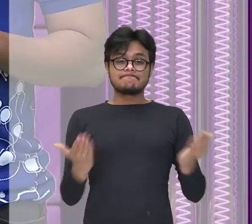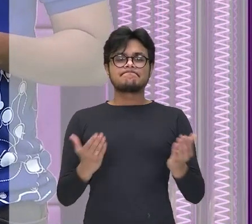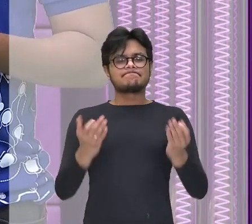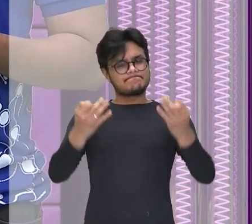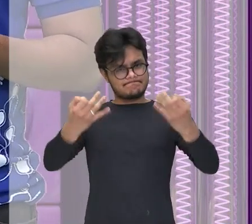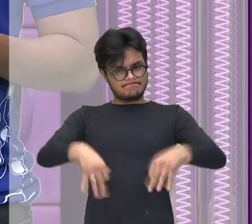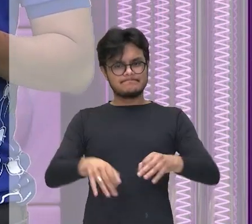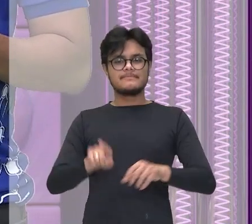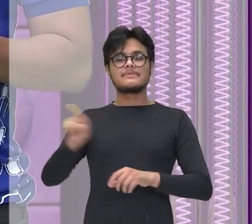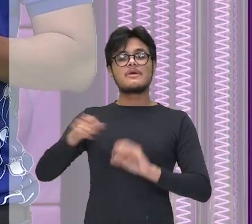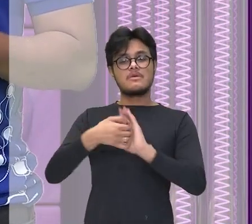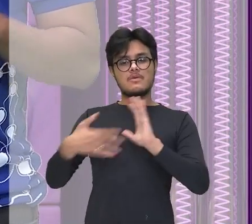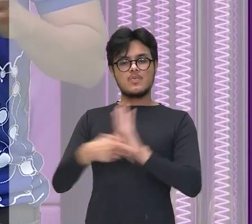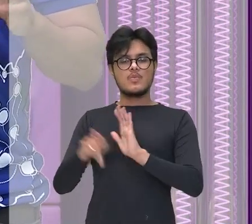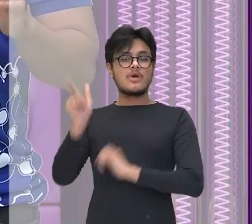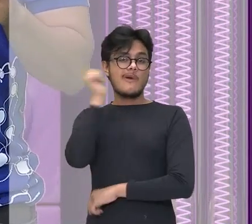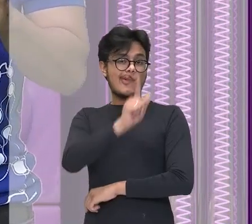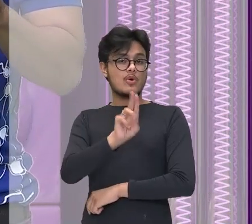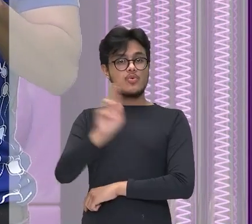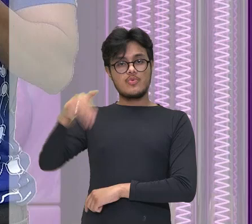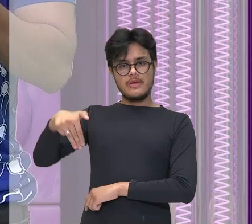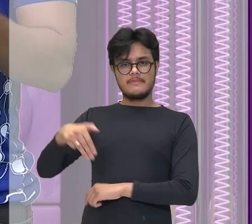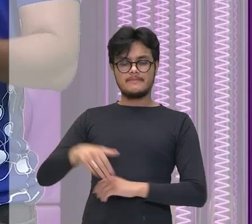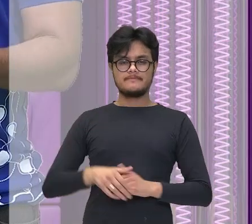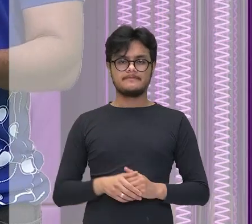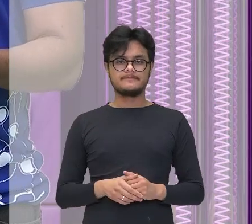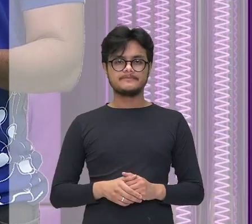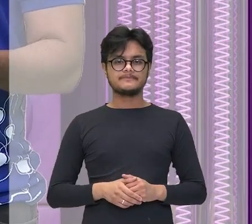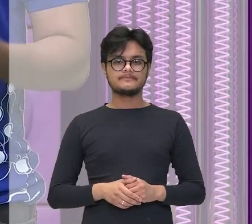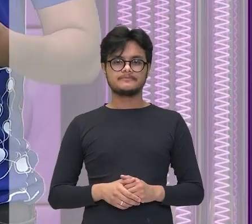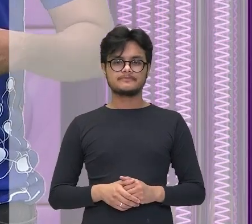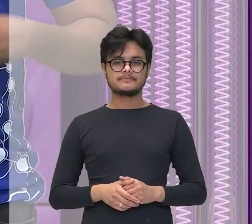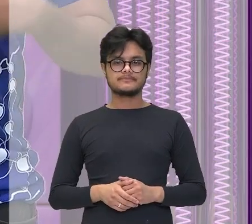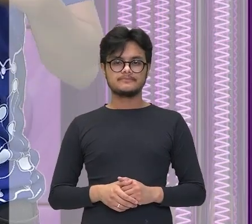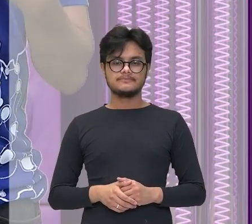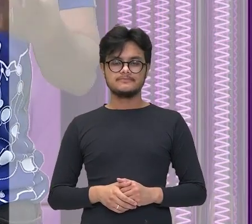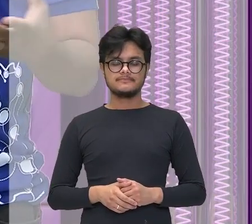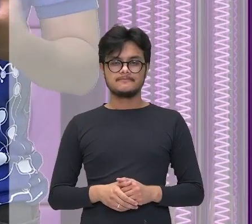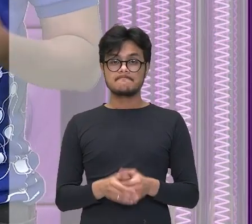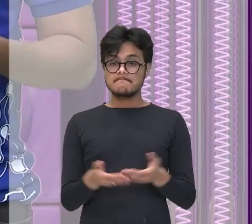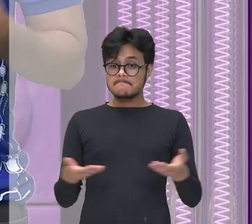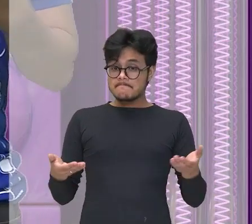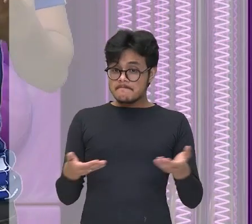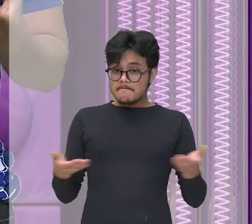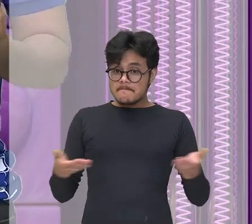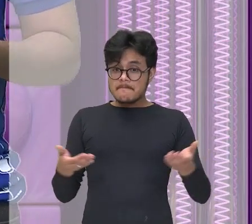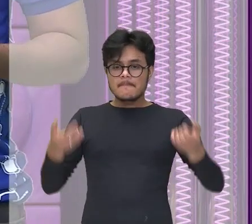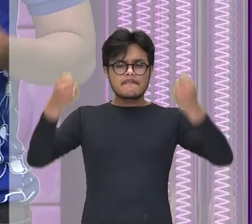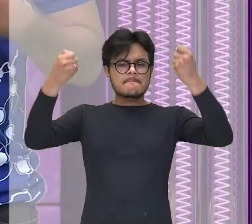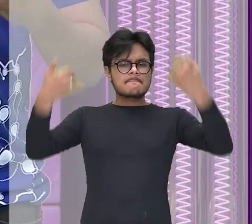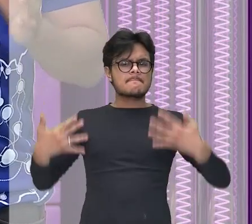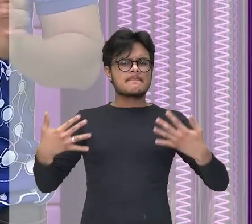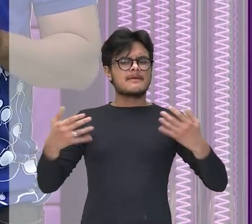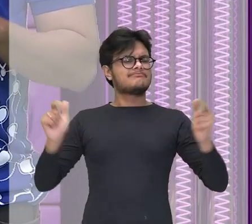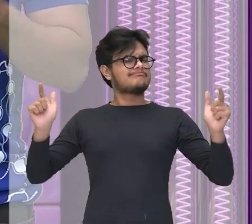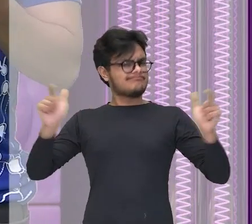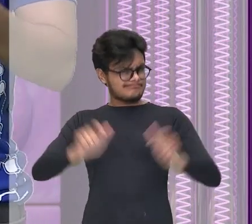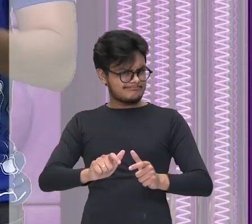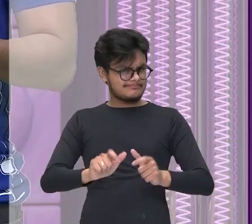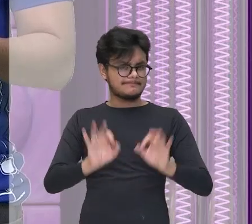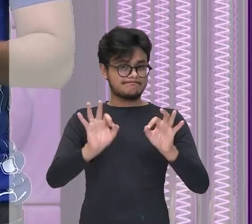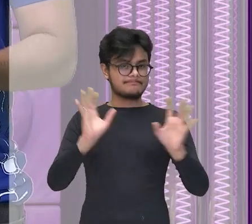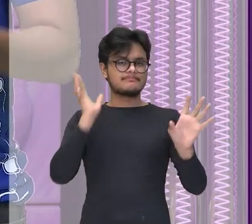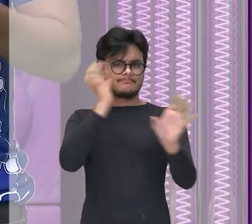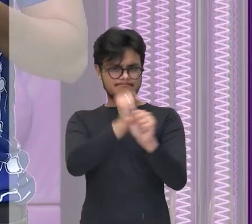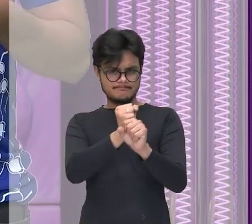é uma das formas de se medir medidas muito pequenas. Agora, continuando também nessa ideia de medir